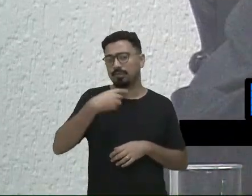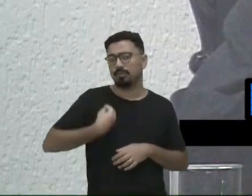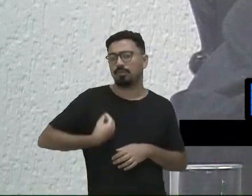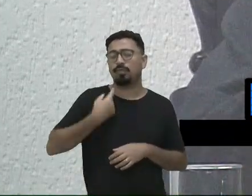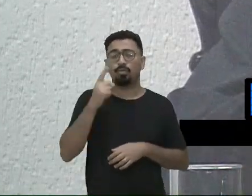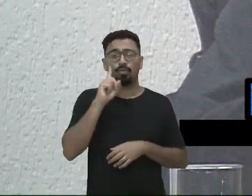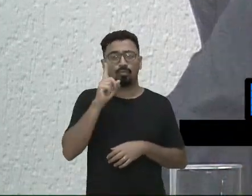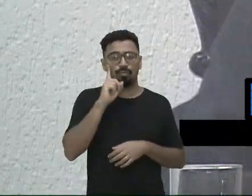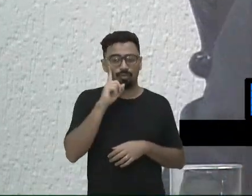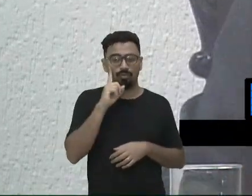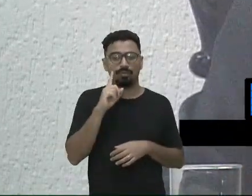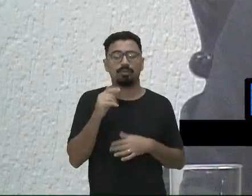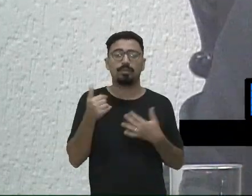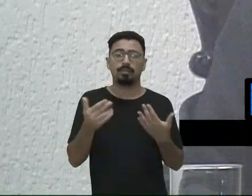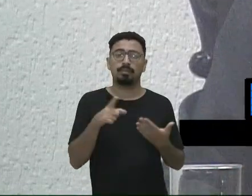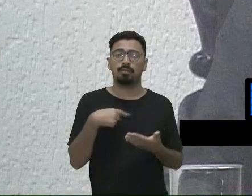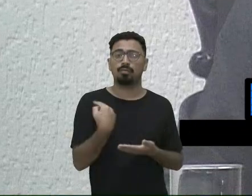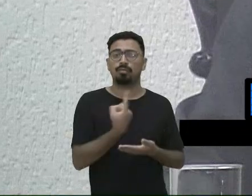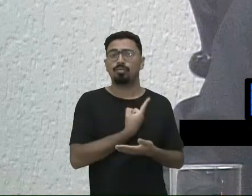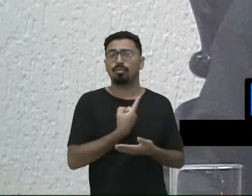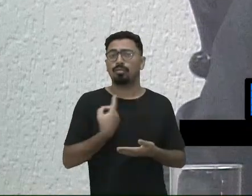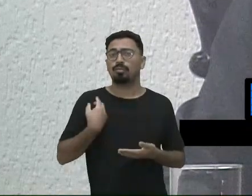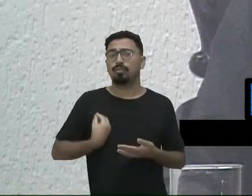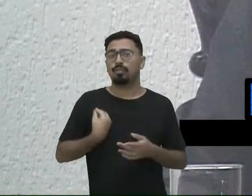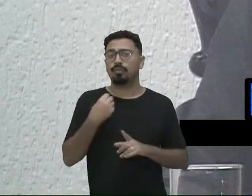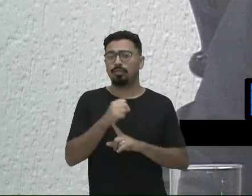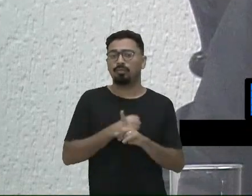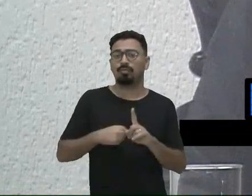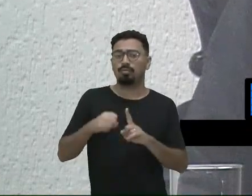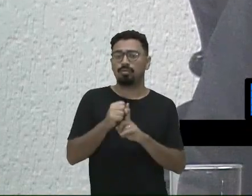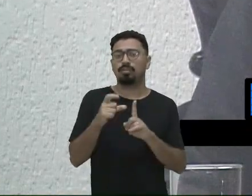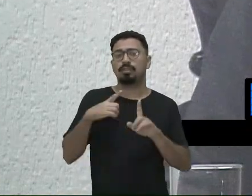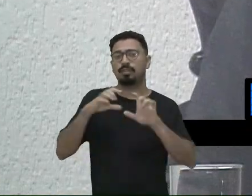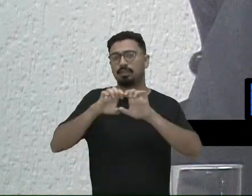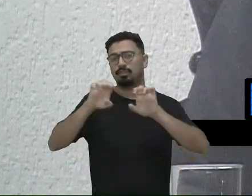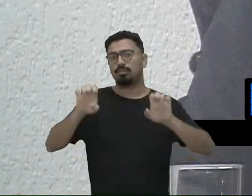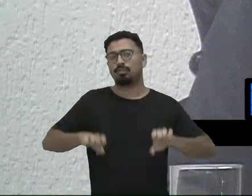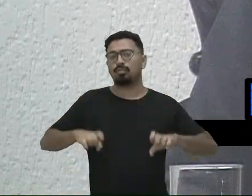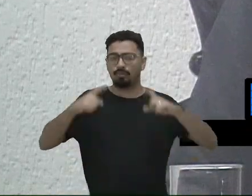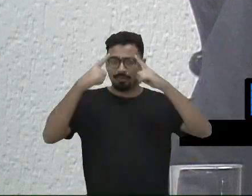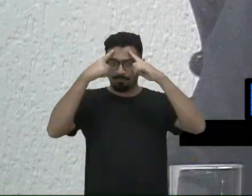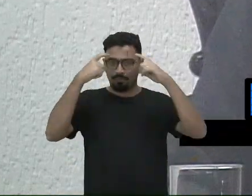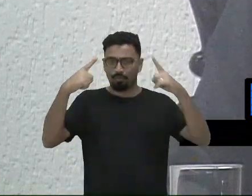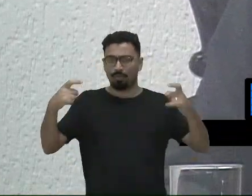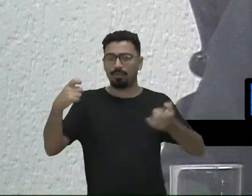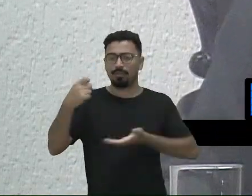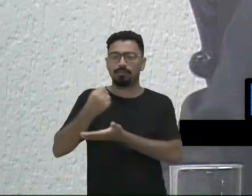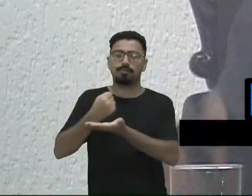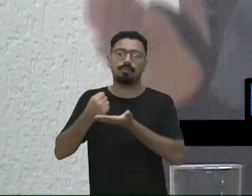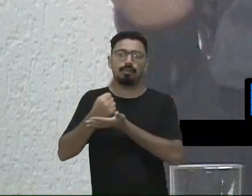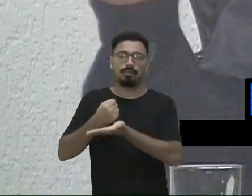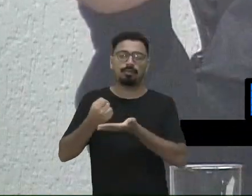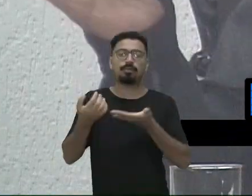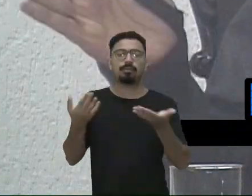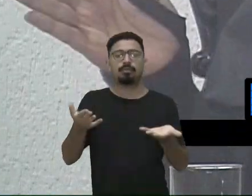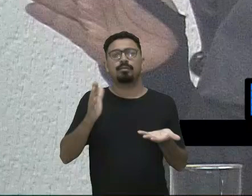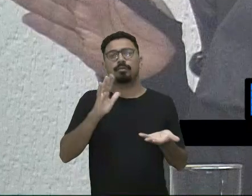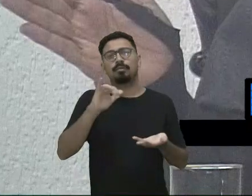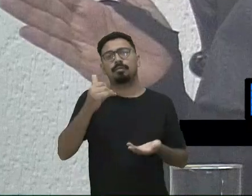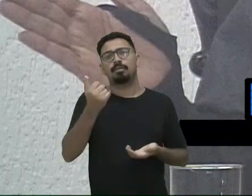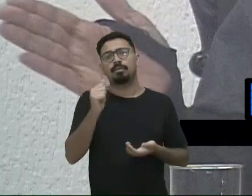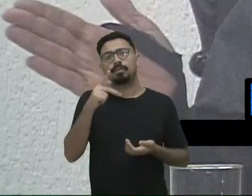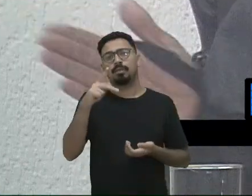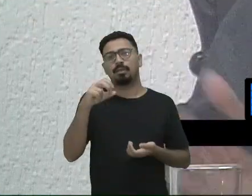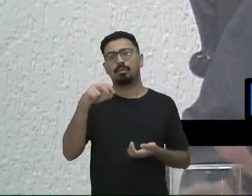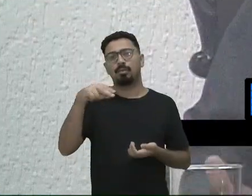vida de vocês. A gente está numa sociedade estruturada na violência. Hoje, a japonesa usou algumas